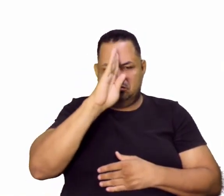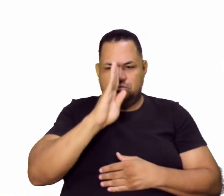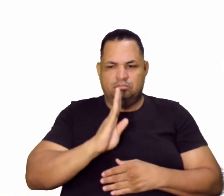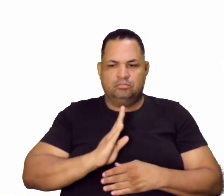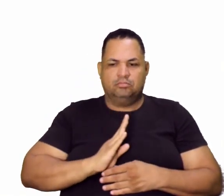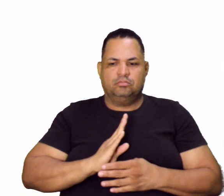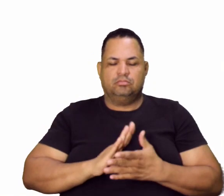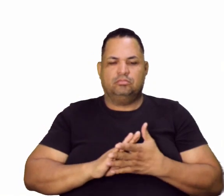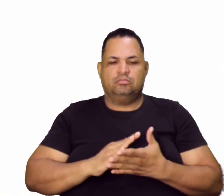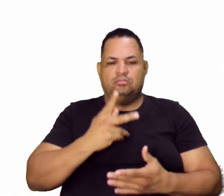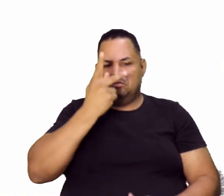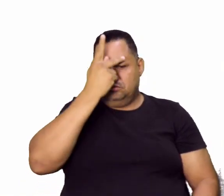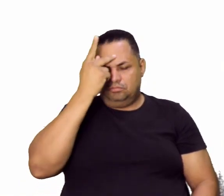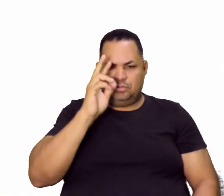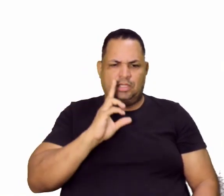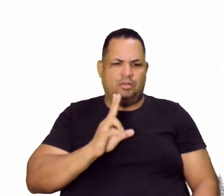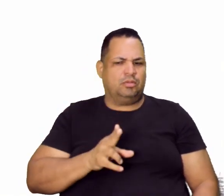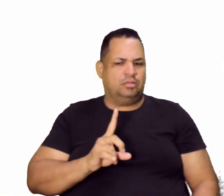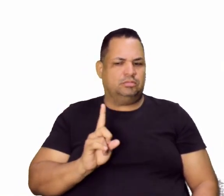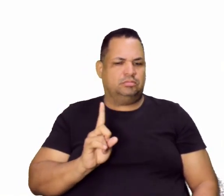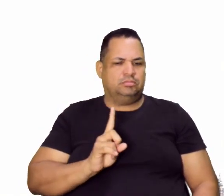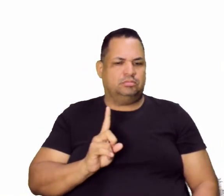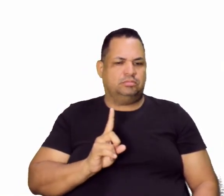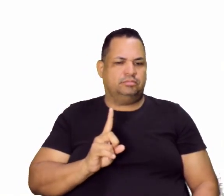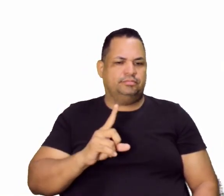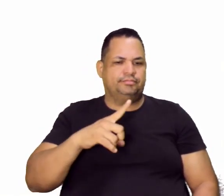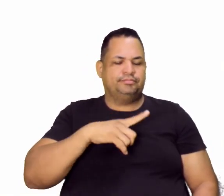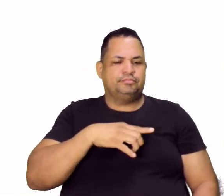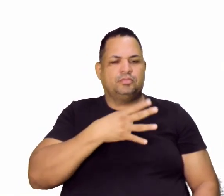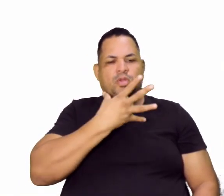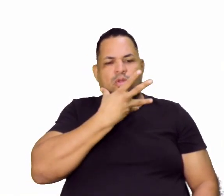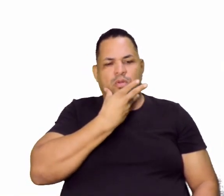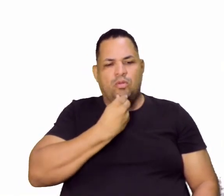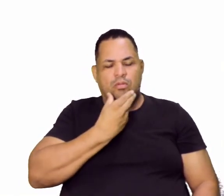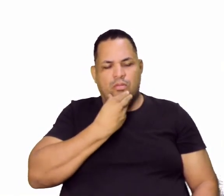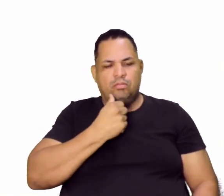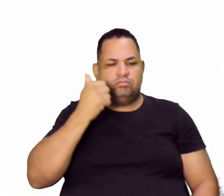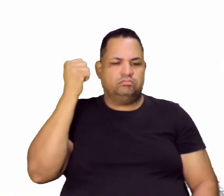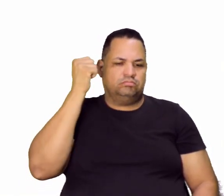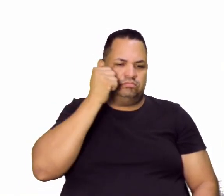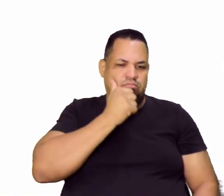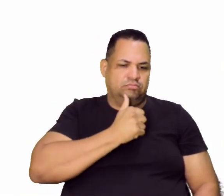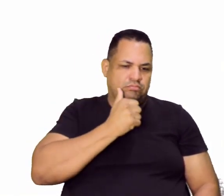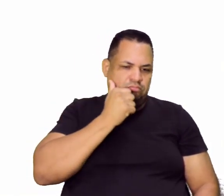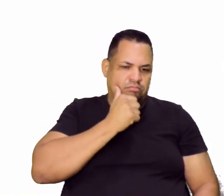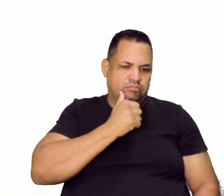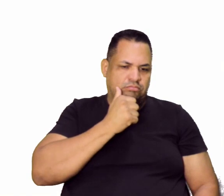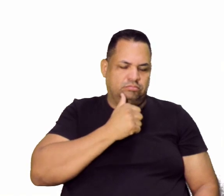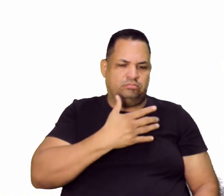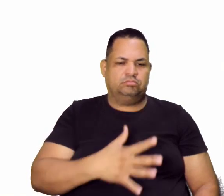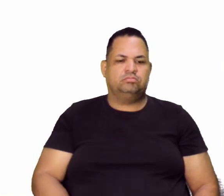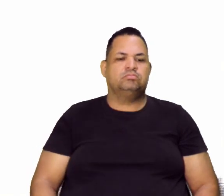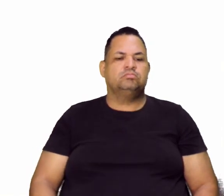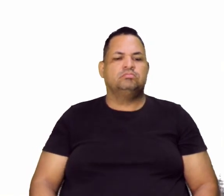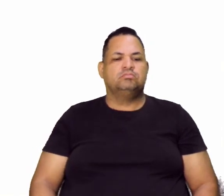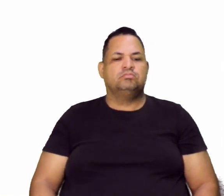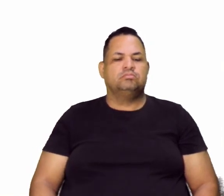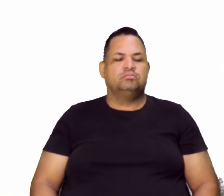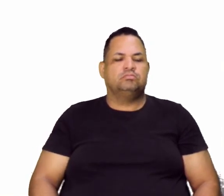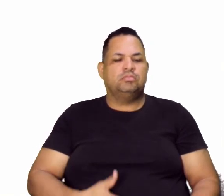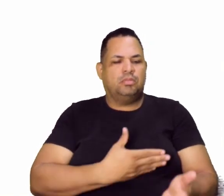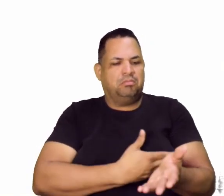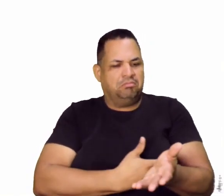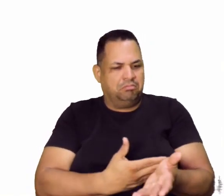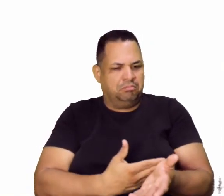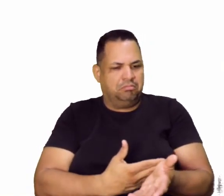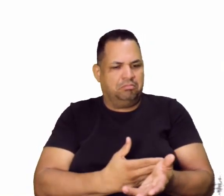todas iguais? Não. Tem homens, tem mulheres, pessoas